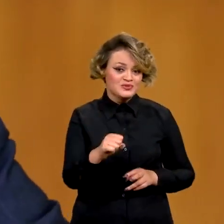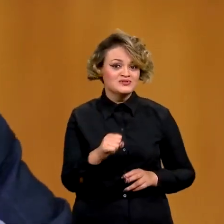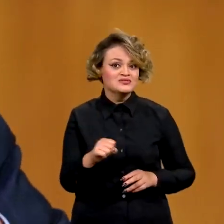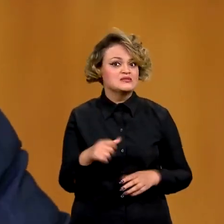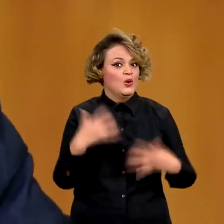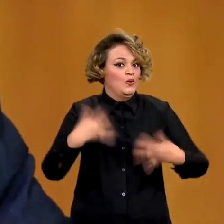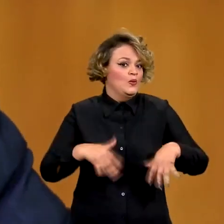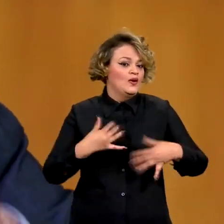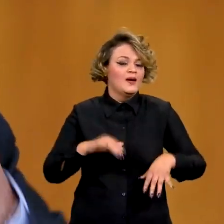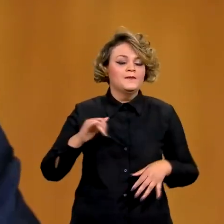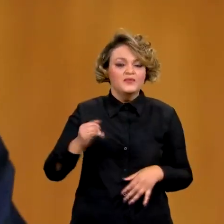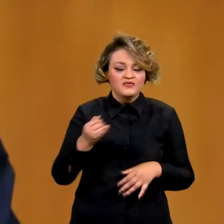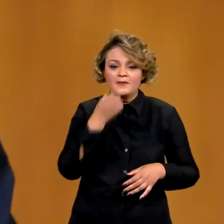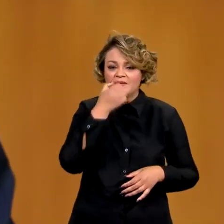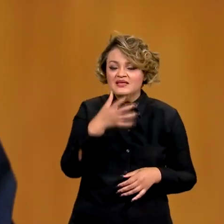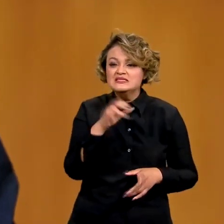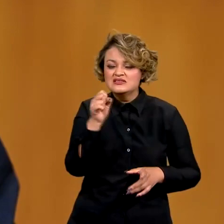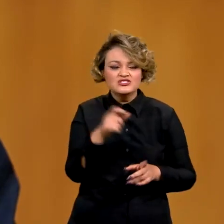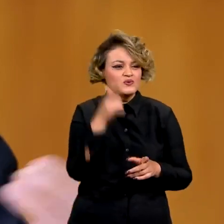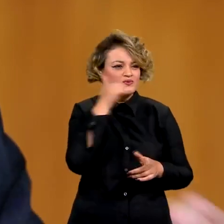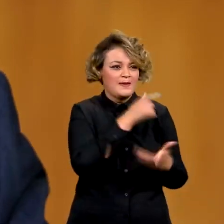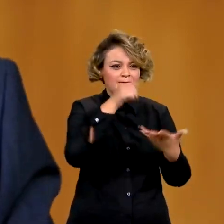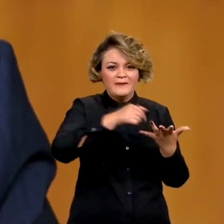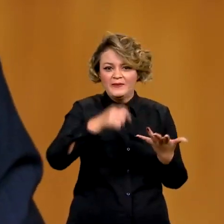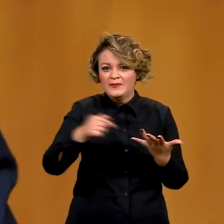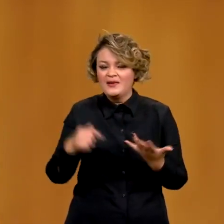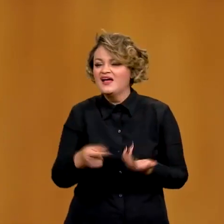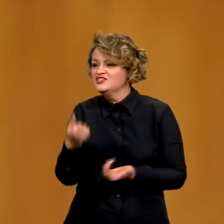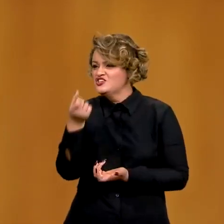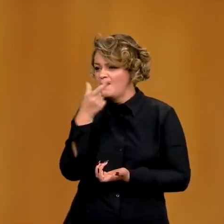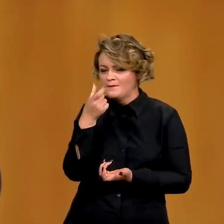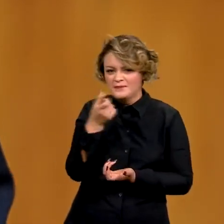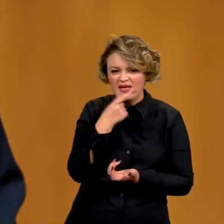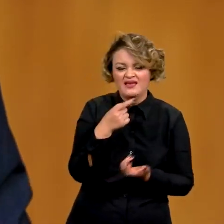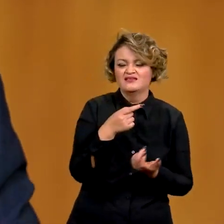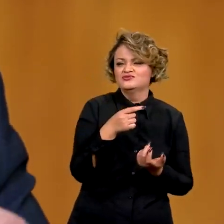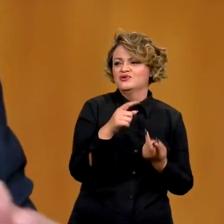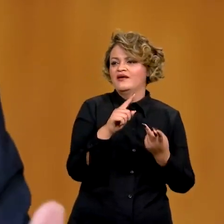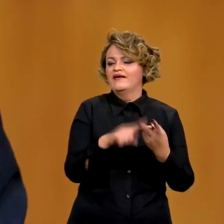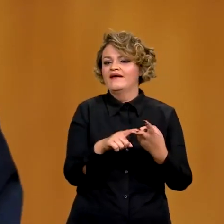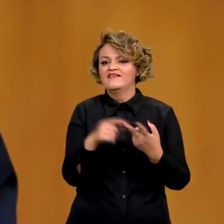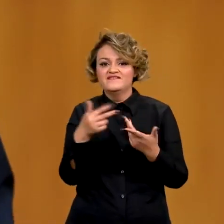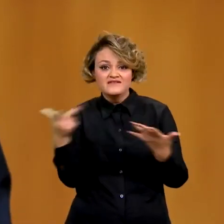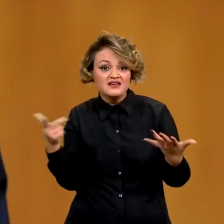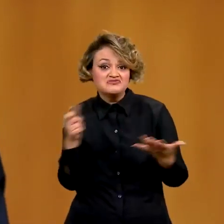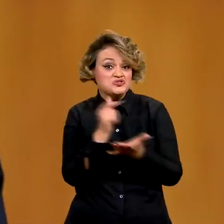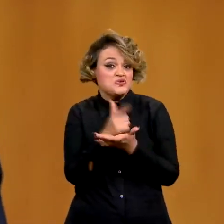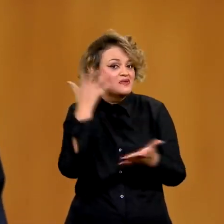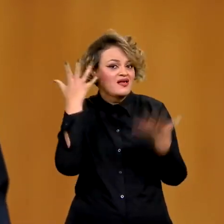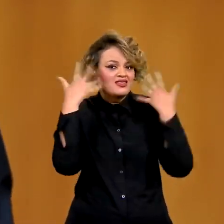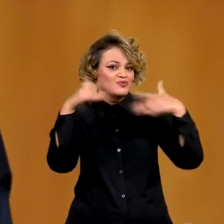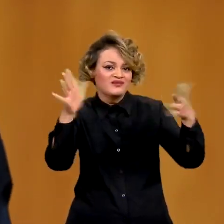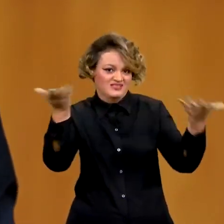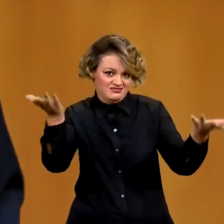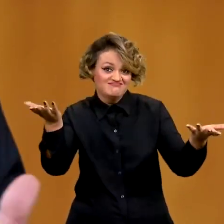E se a gente produzir muitas coisas de remédio a máquina de remédio a gente funciona